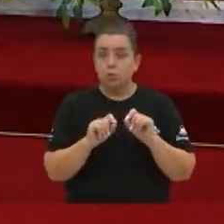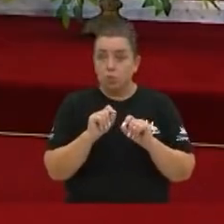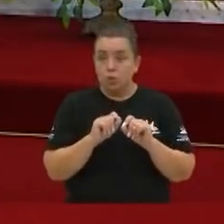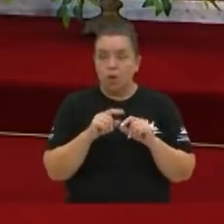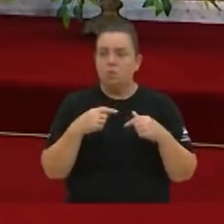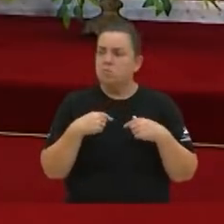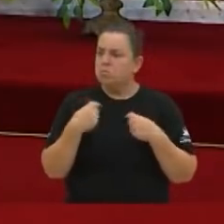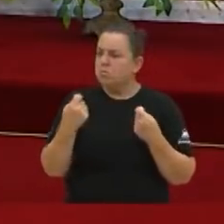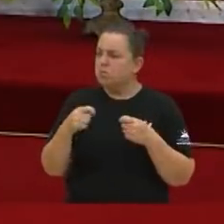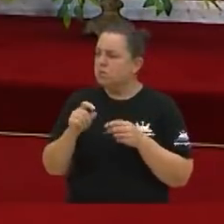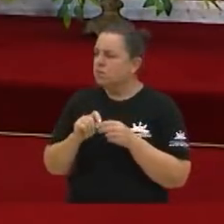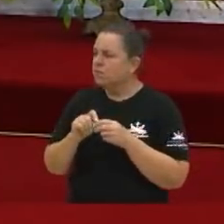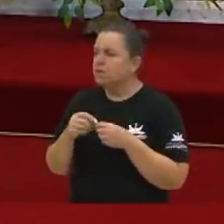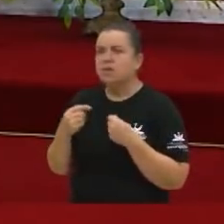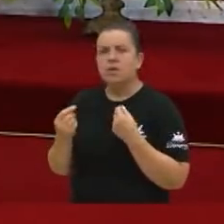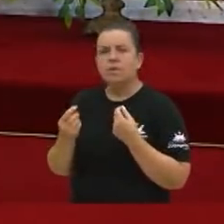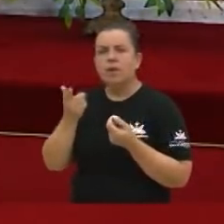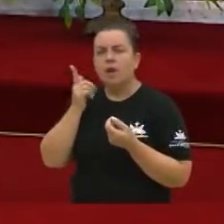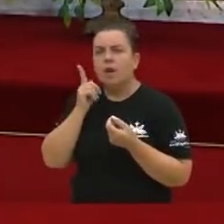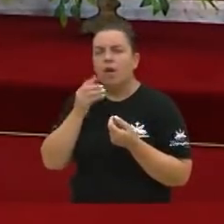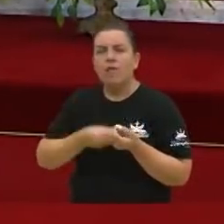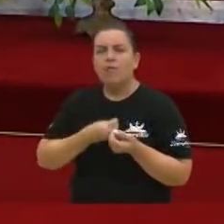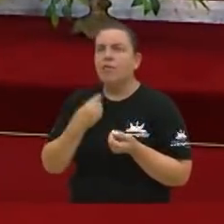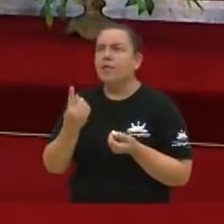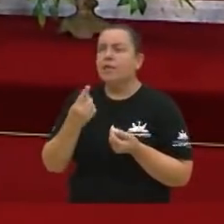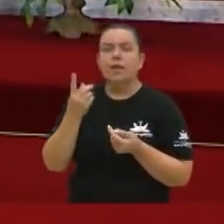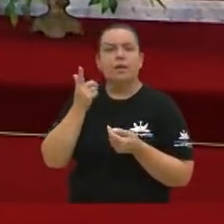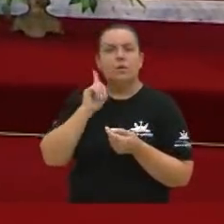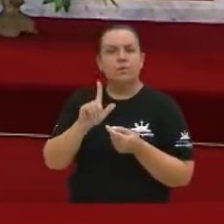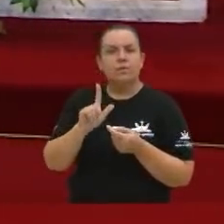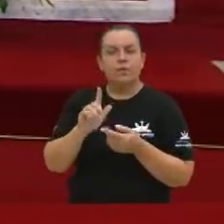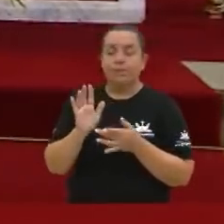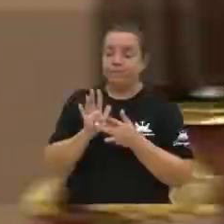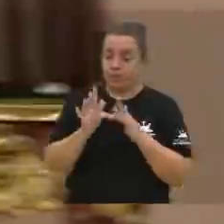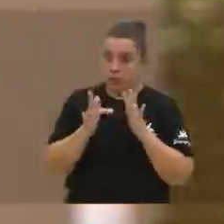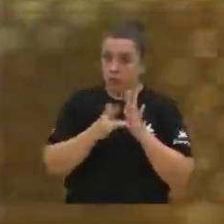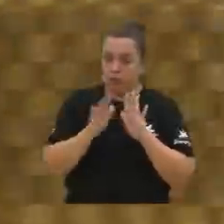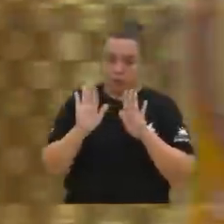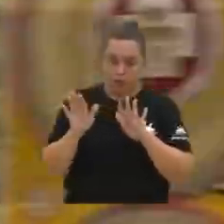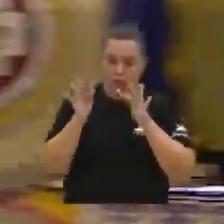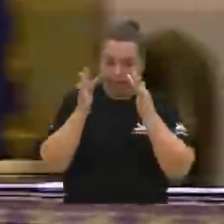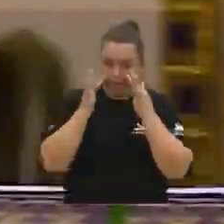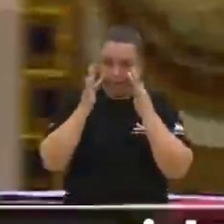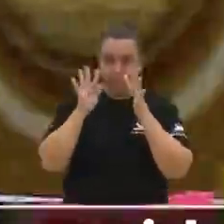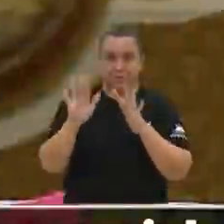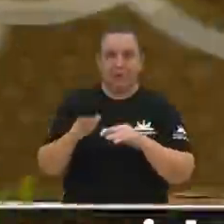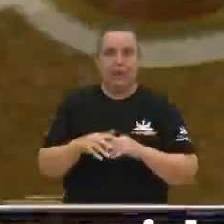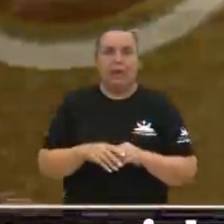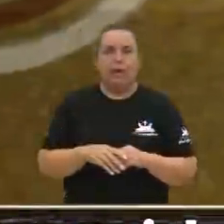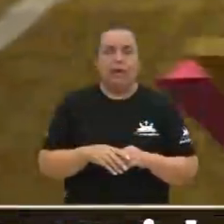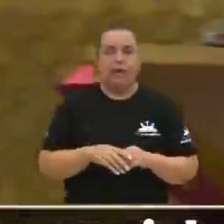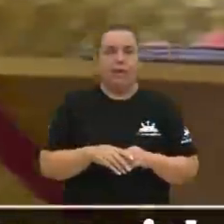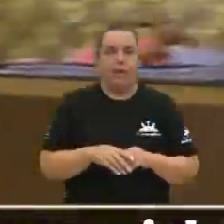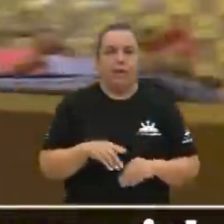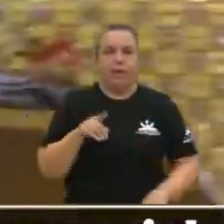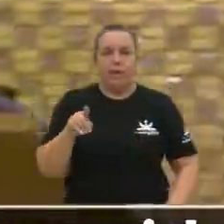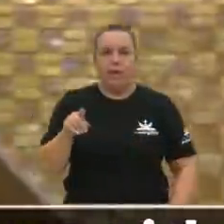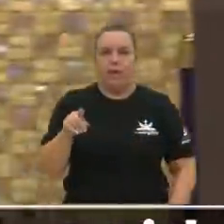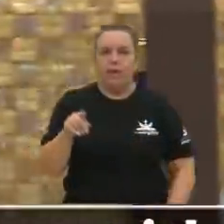o que eu devo fazer a Jesus é impressionante que ele